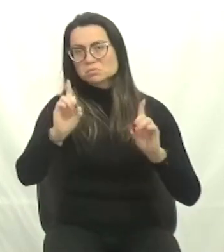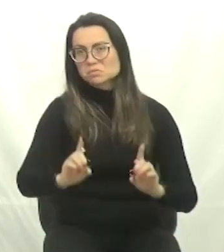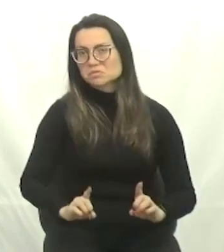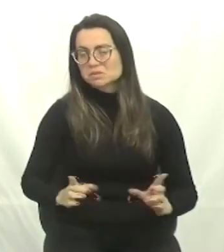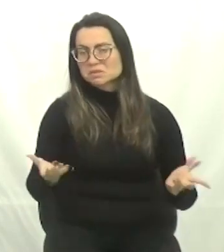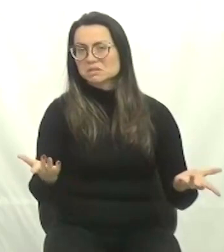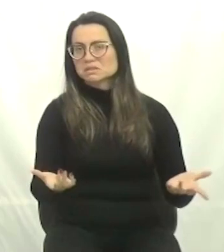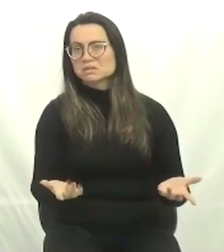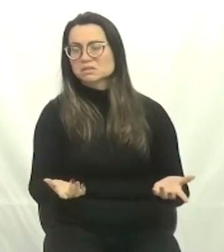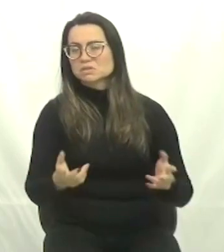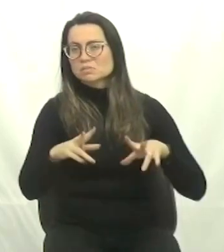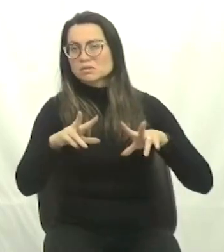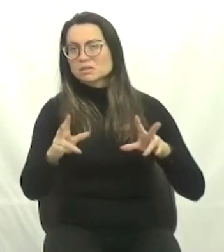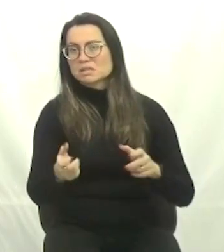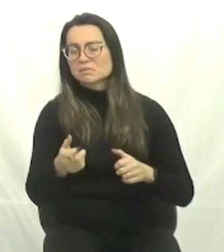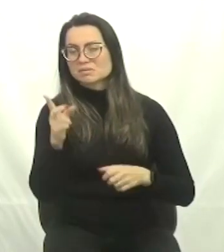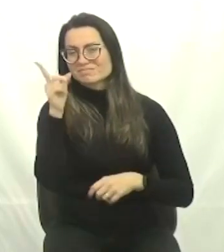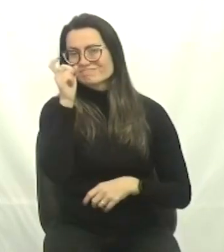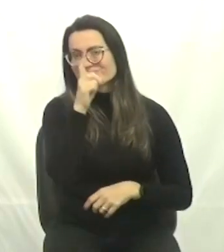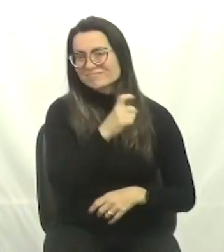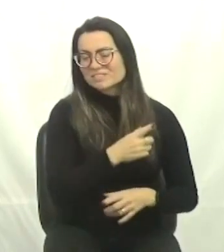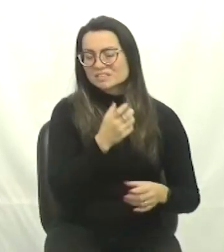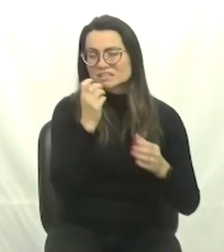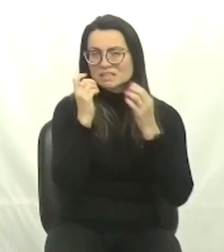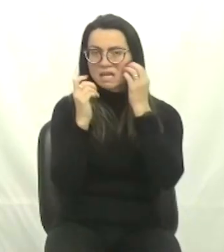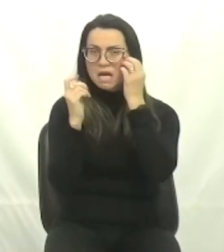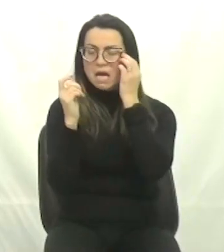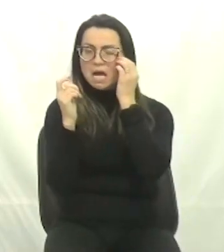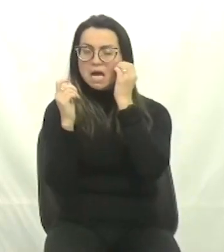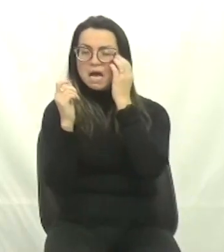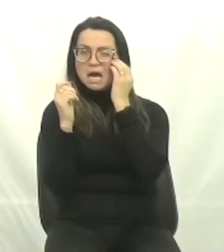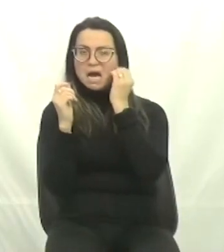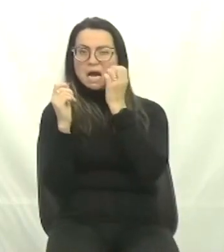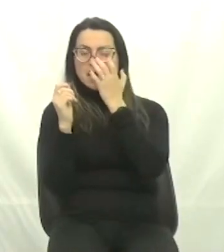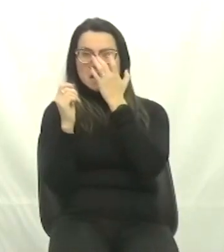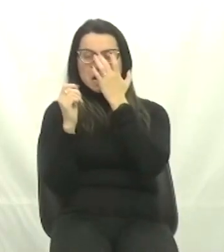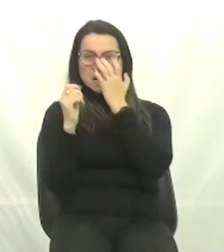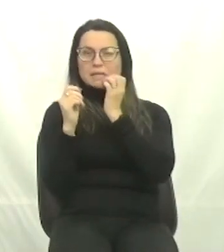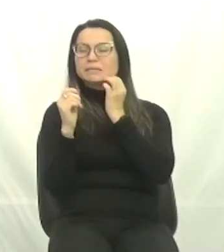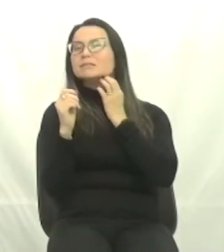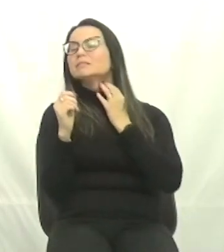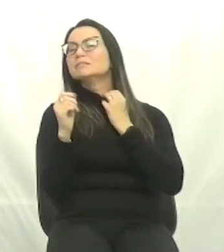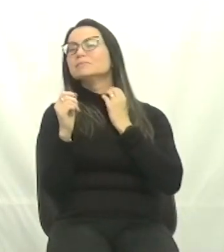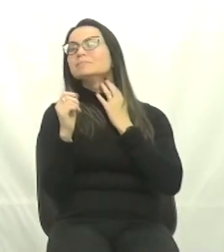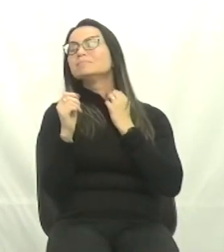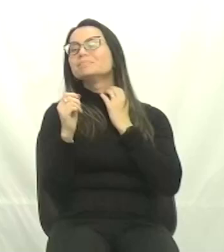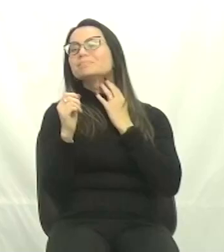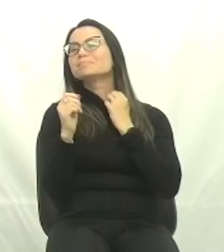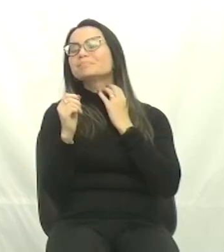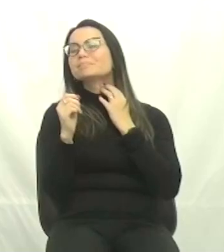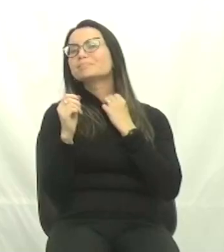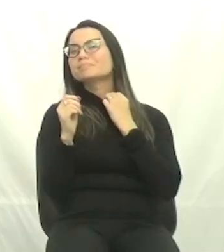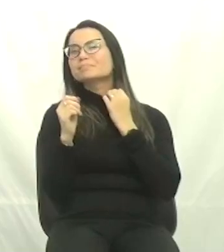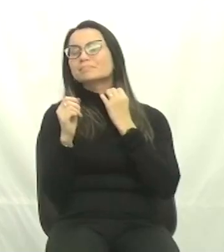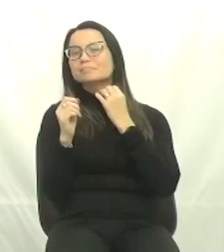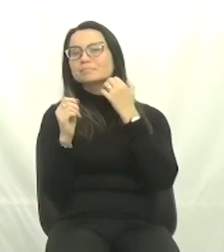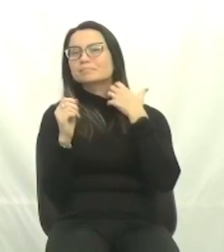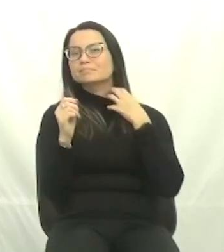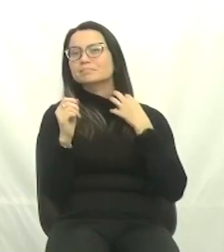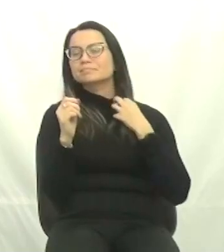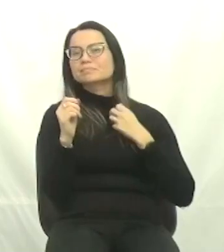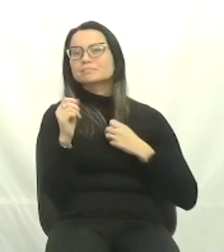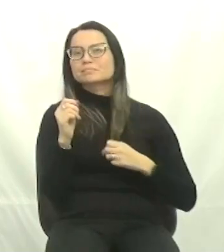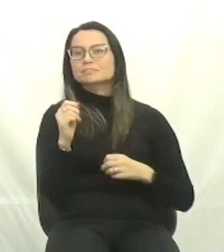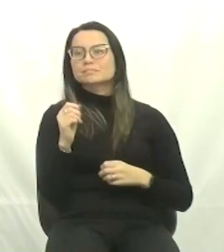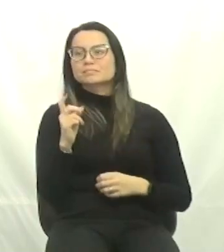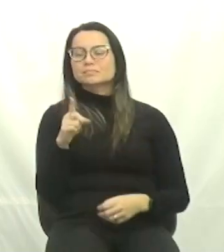sobre temas mais complexos, como o próprio TEA, né, que tem um espectro gigante para fazer uma discussão a respeito. Se